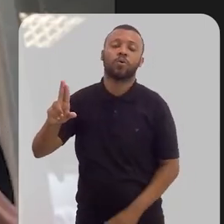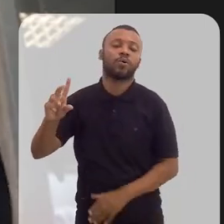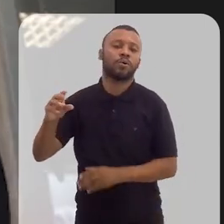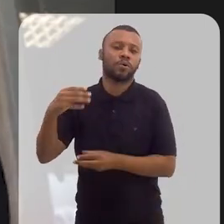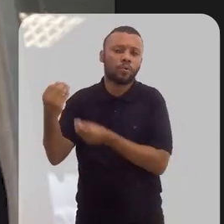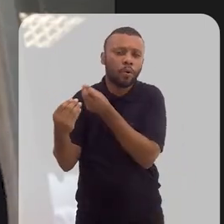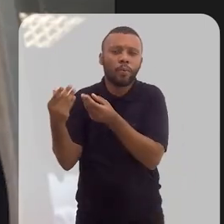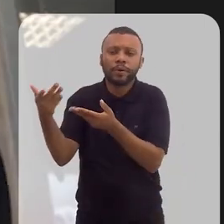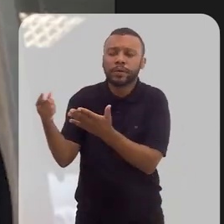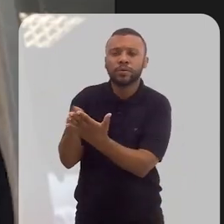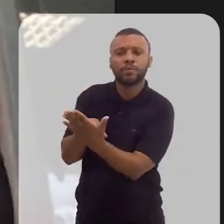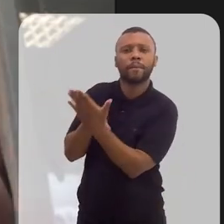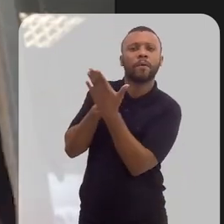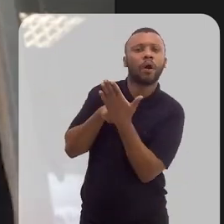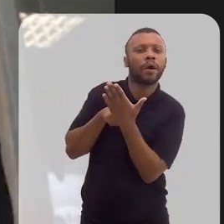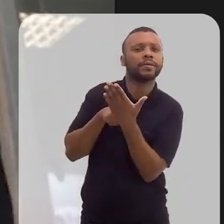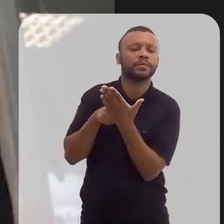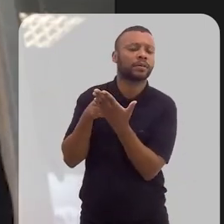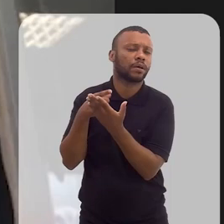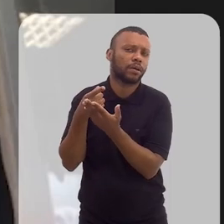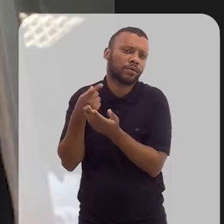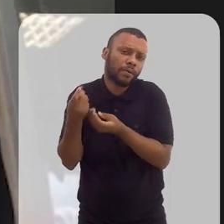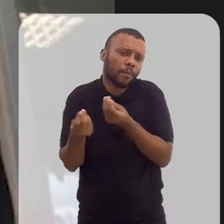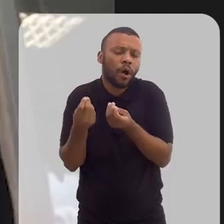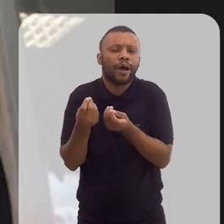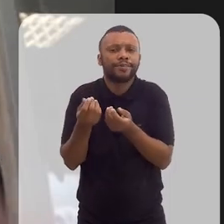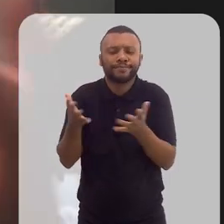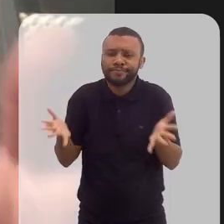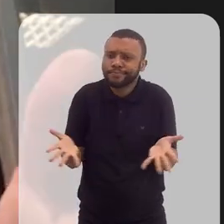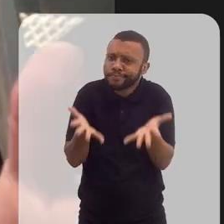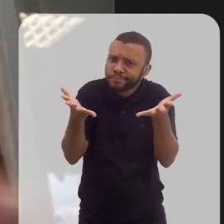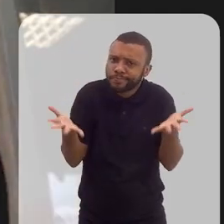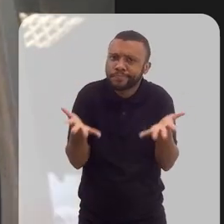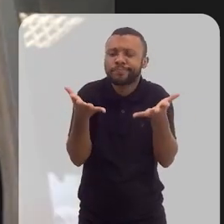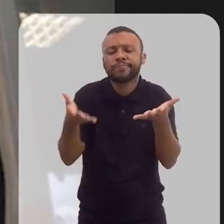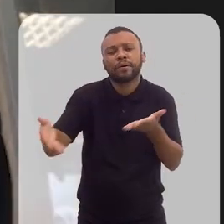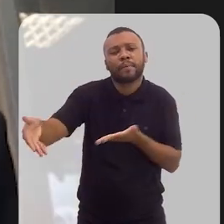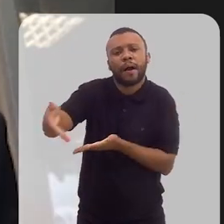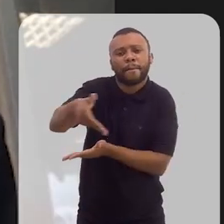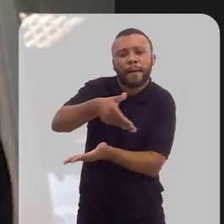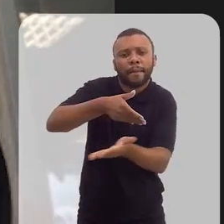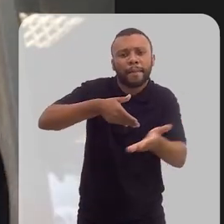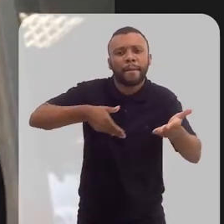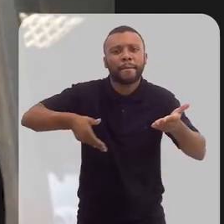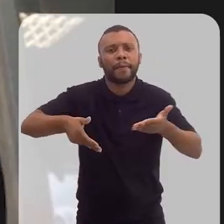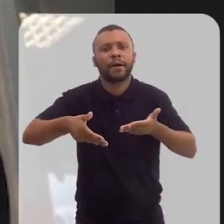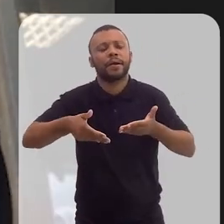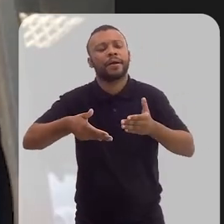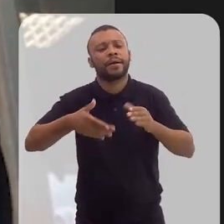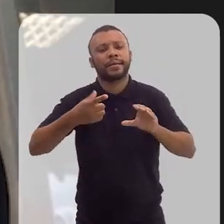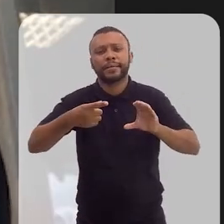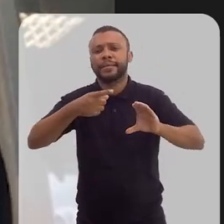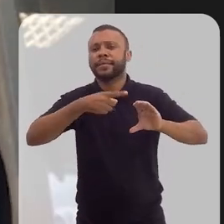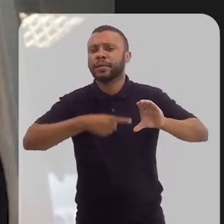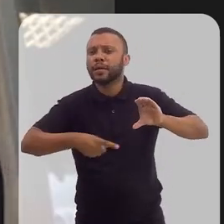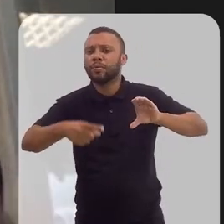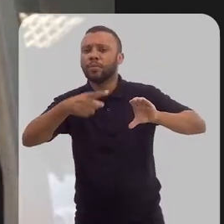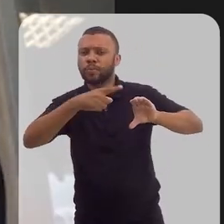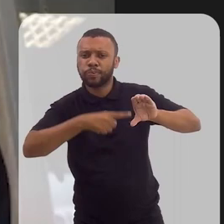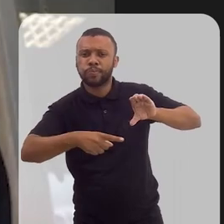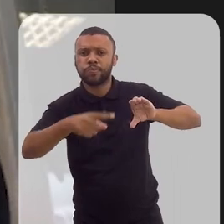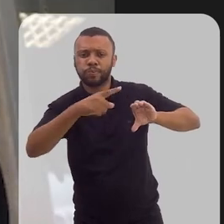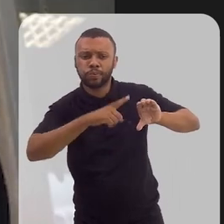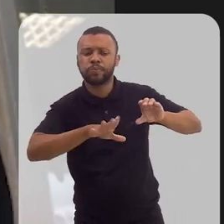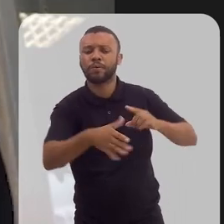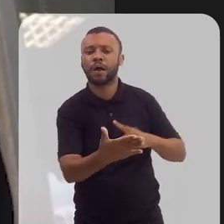como é que isso está dentro das peças, como é que você pode mobilizar essa cadeia de valor a